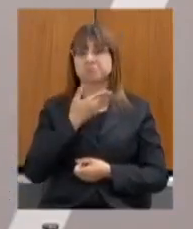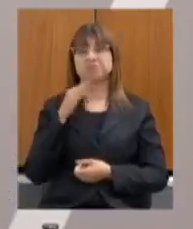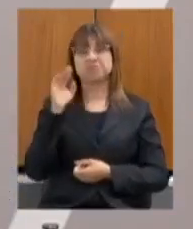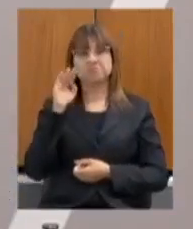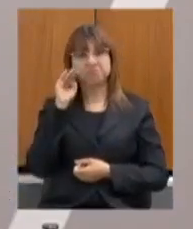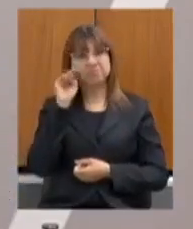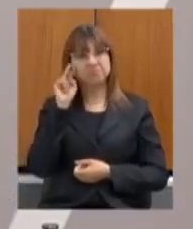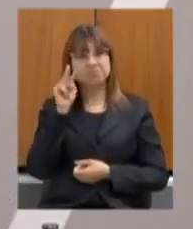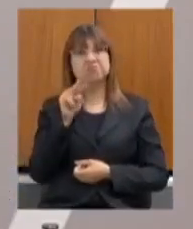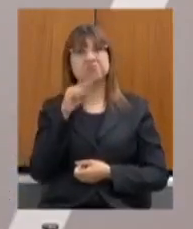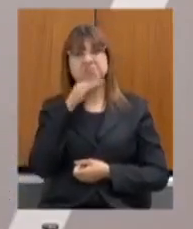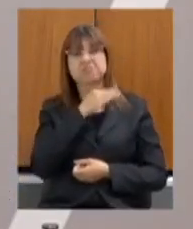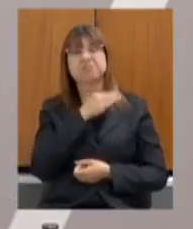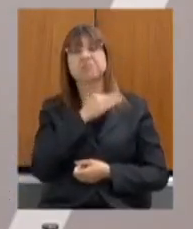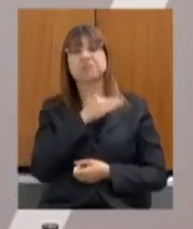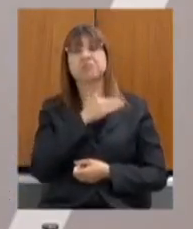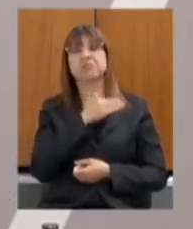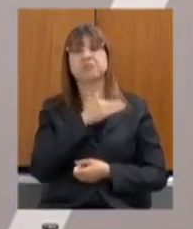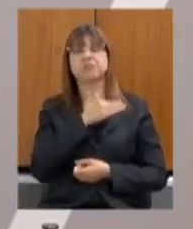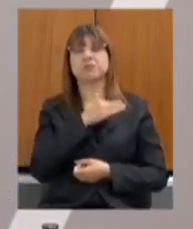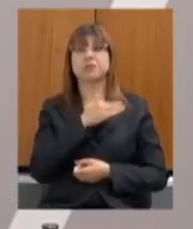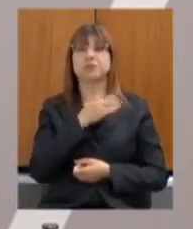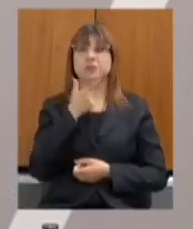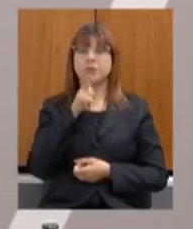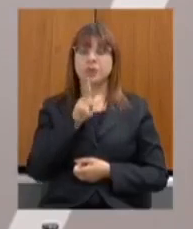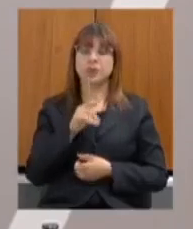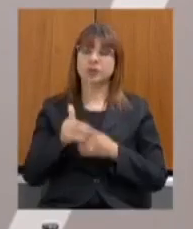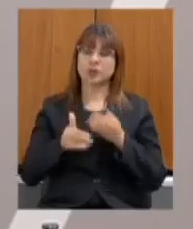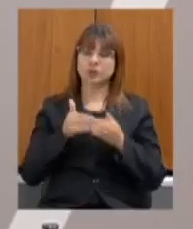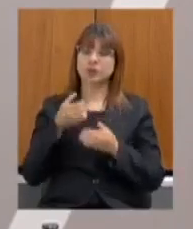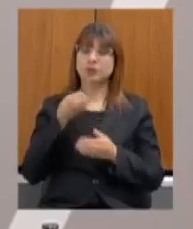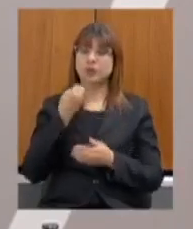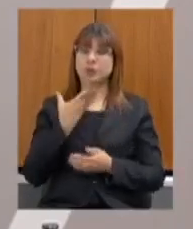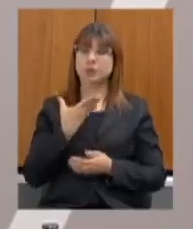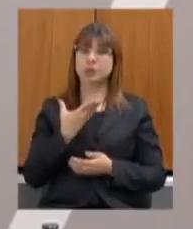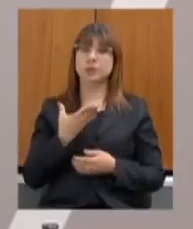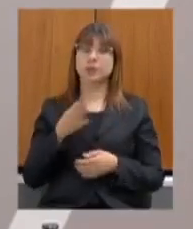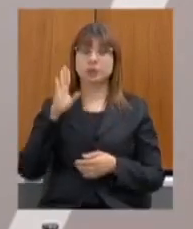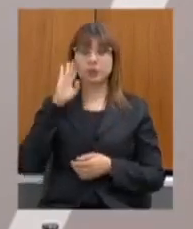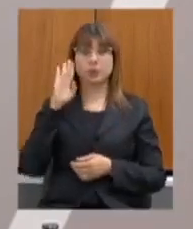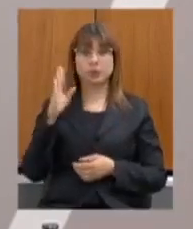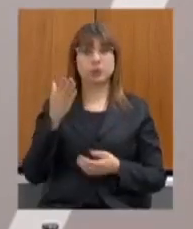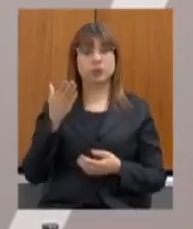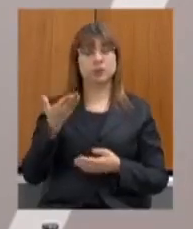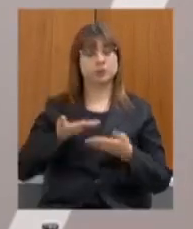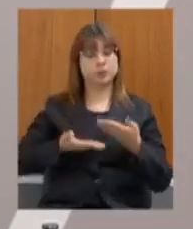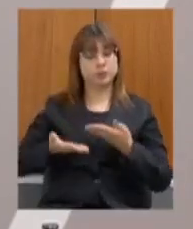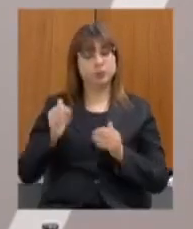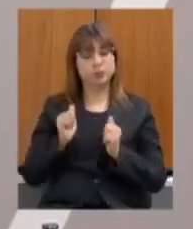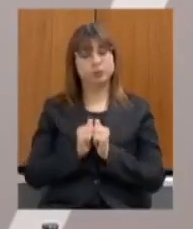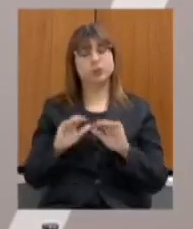para que as coisas possam ir bem, especialmente na relação com essa casa.